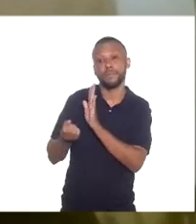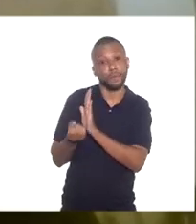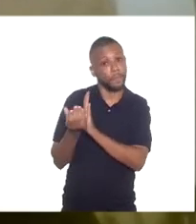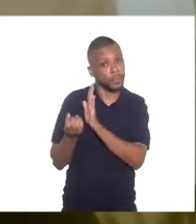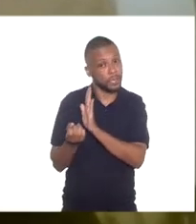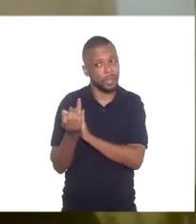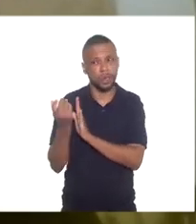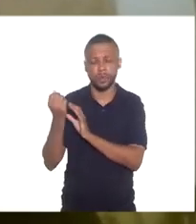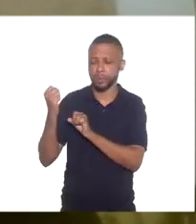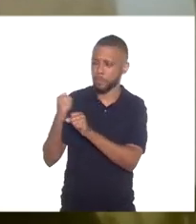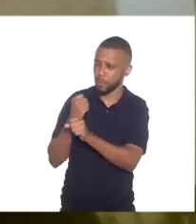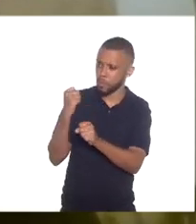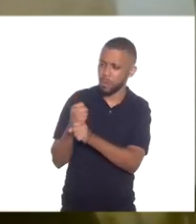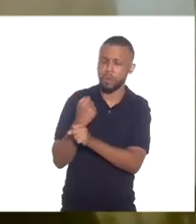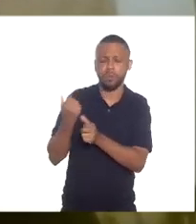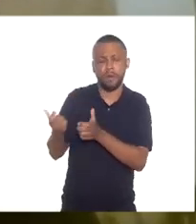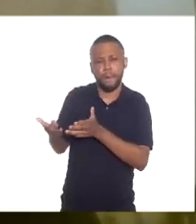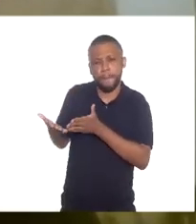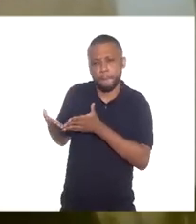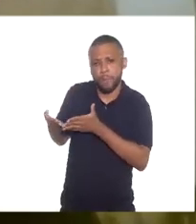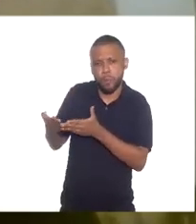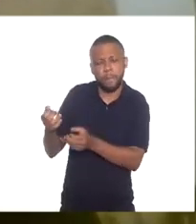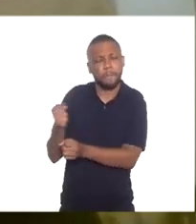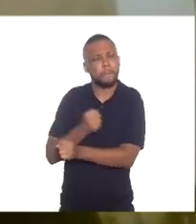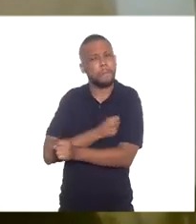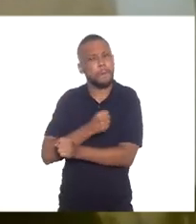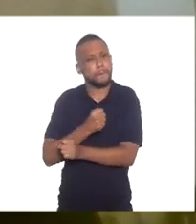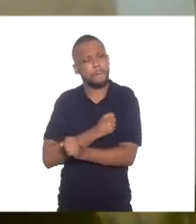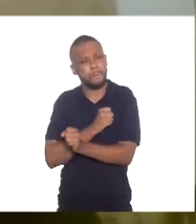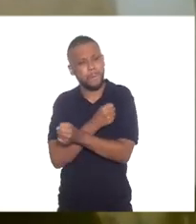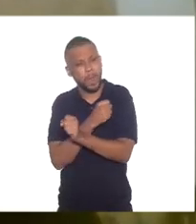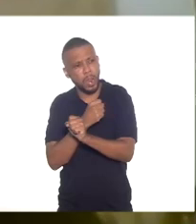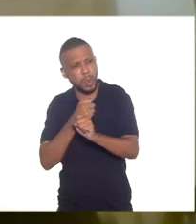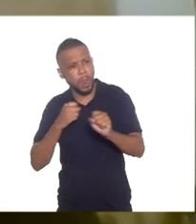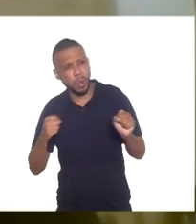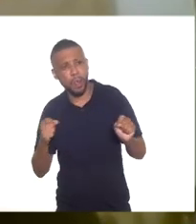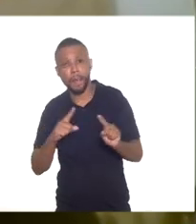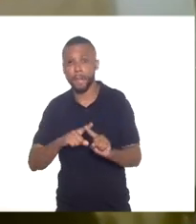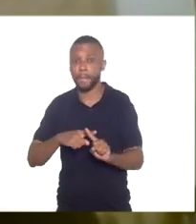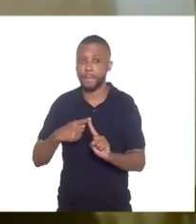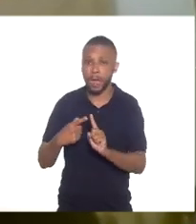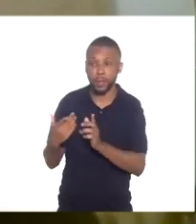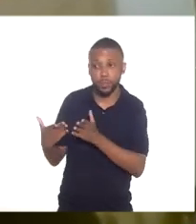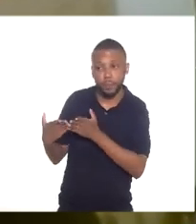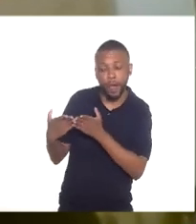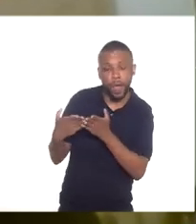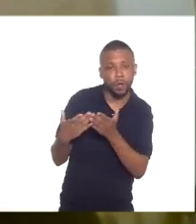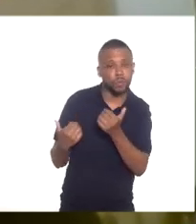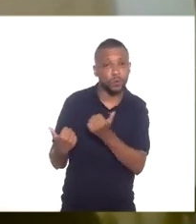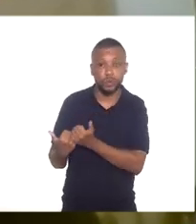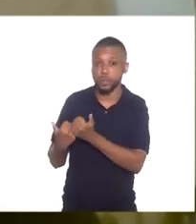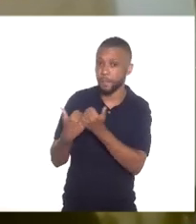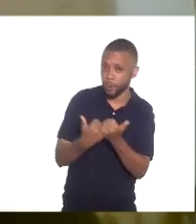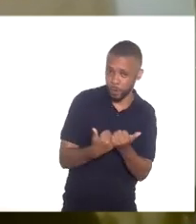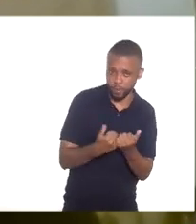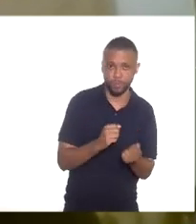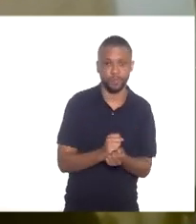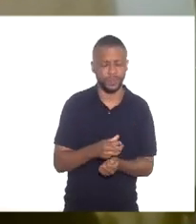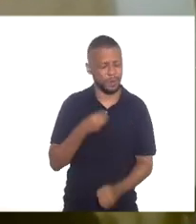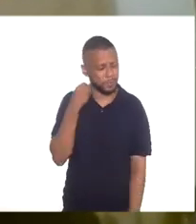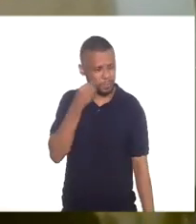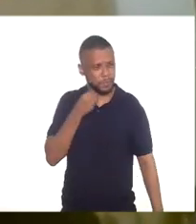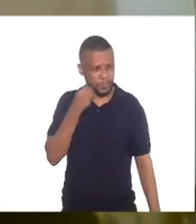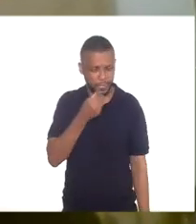grandes navios e de barcos de apoio também. Né? E me chamava a atenção, eu fui à China ver o lançamento